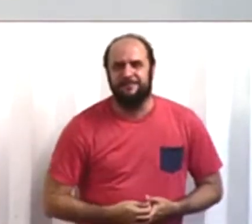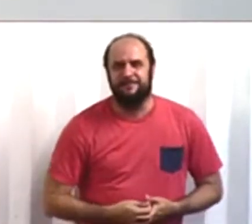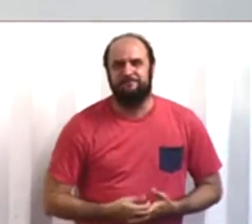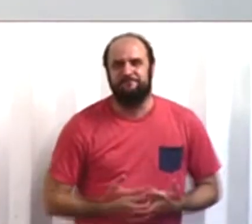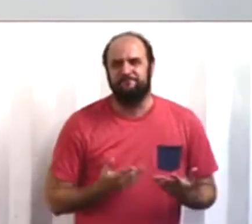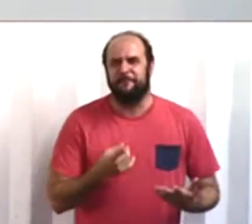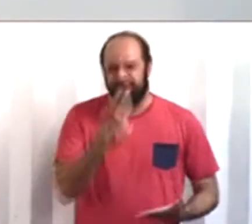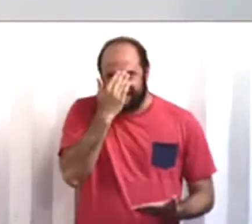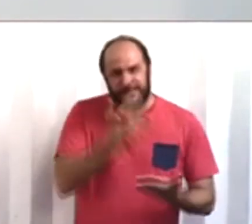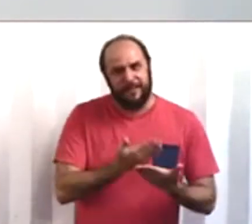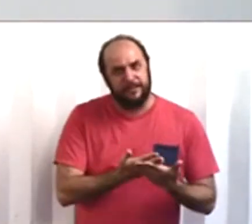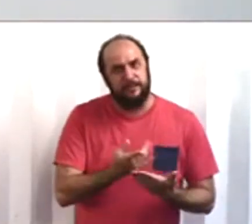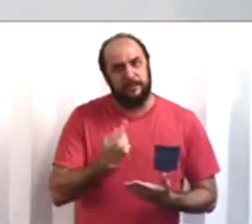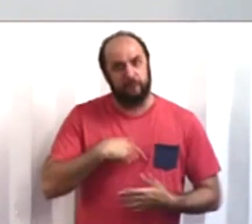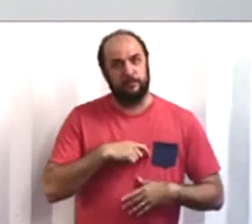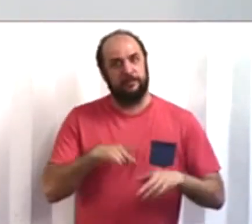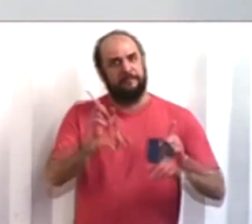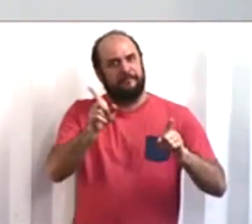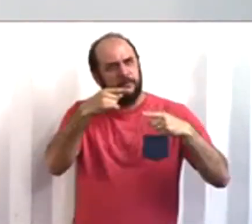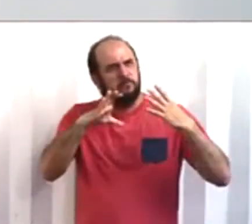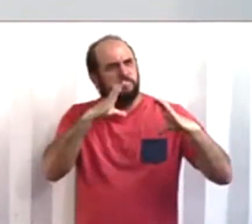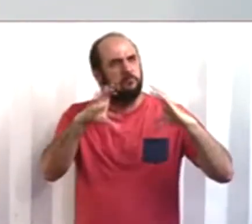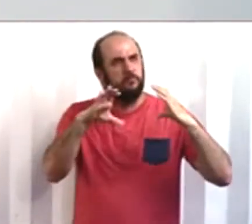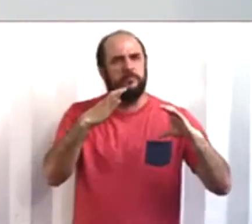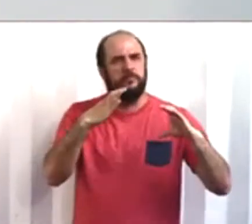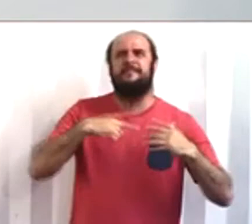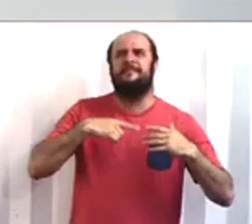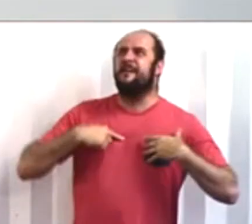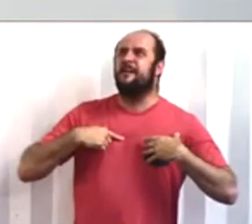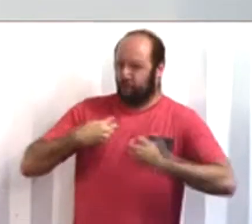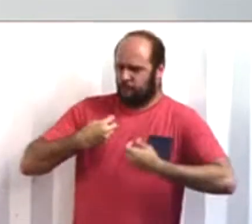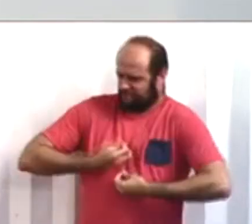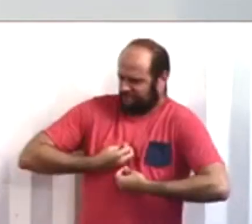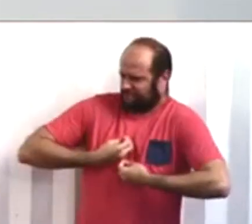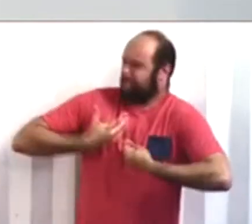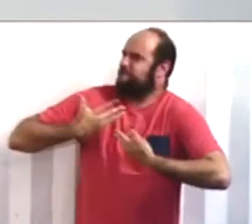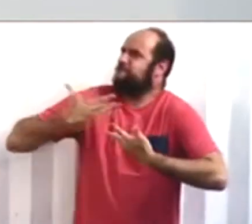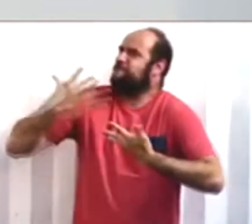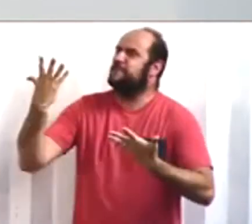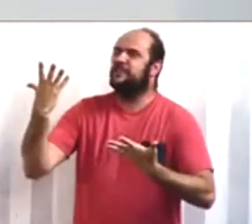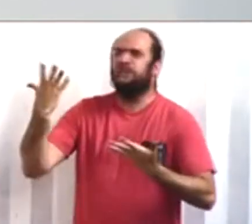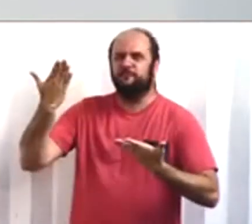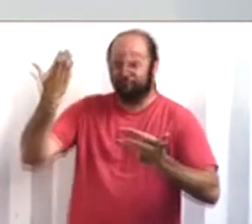Você acredita que enquanto a gente cantar uma canção como Eu me rendo aos teus pés,